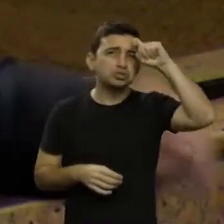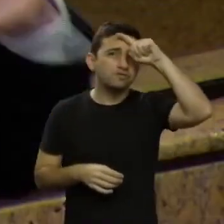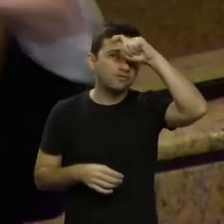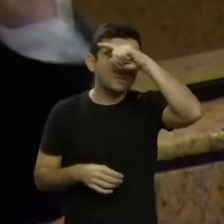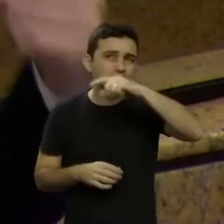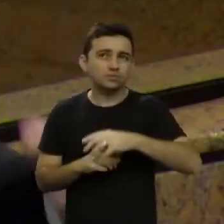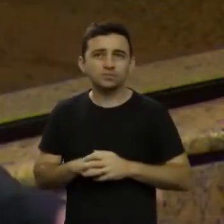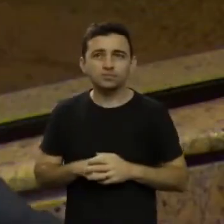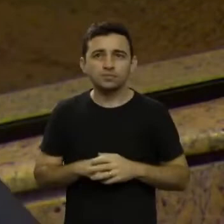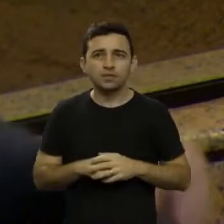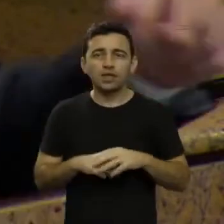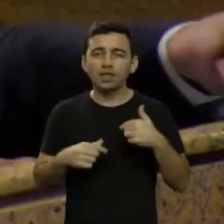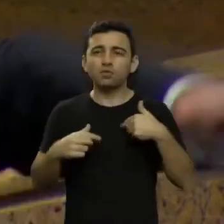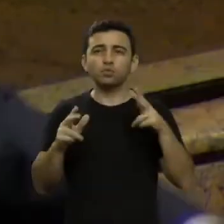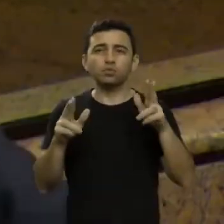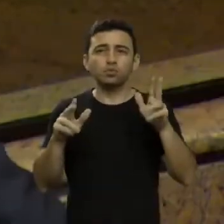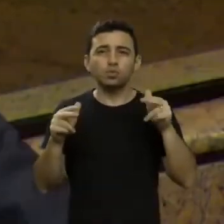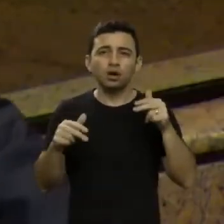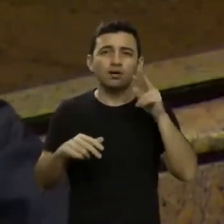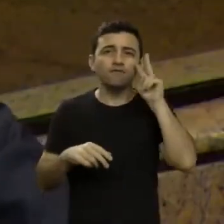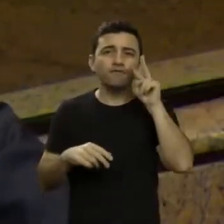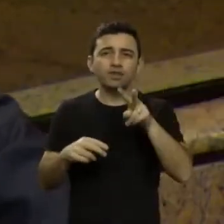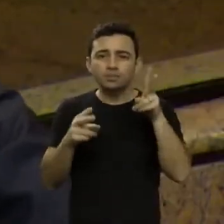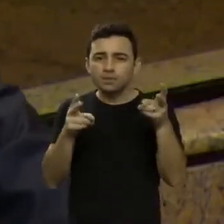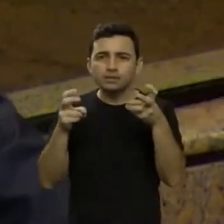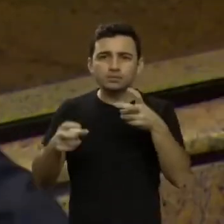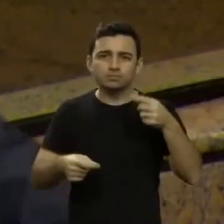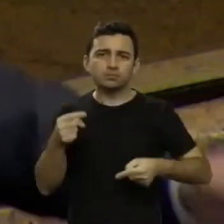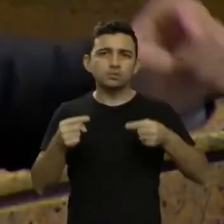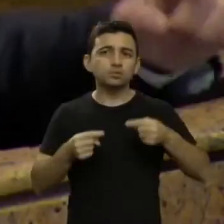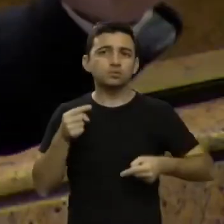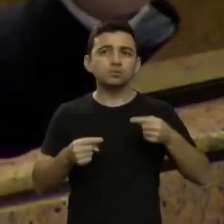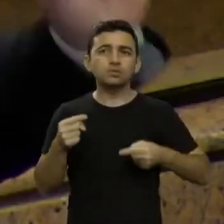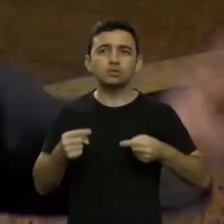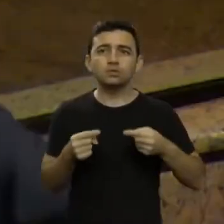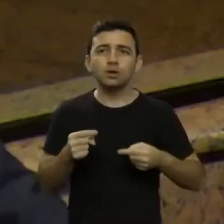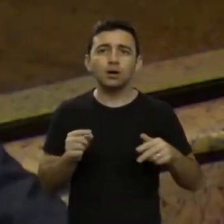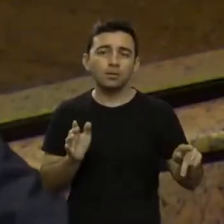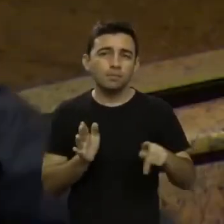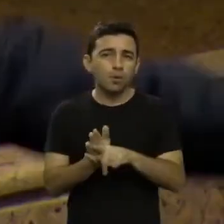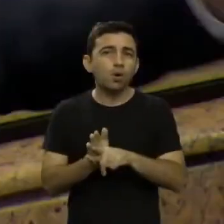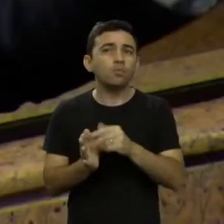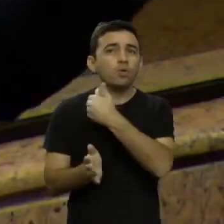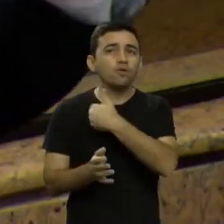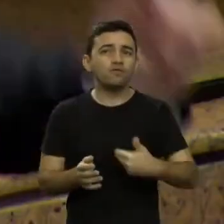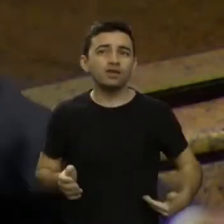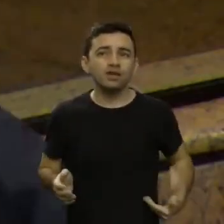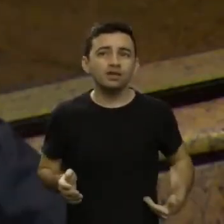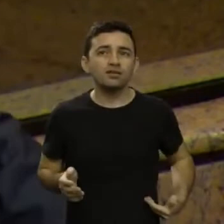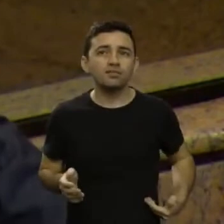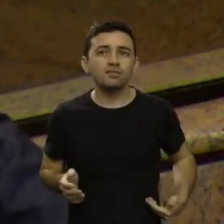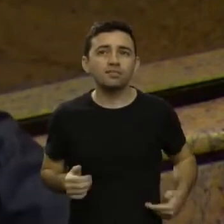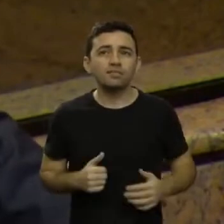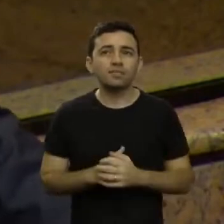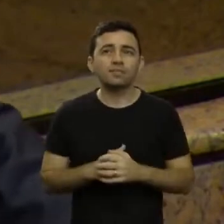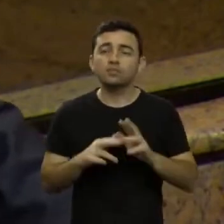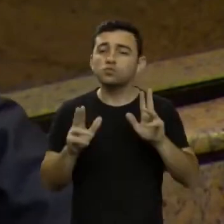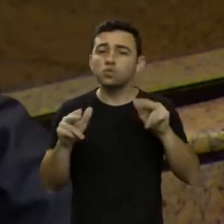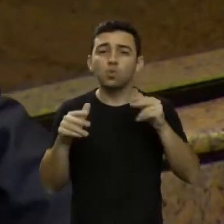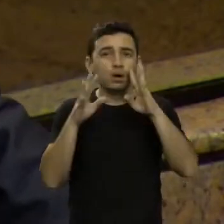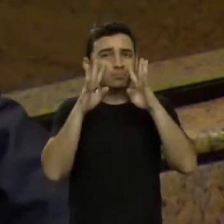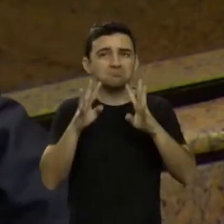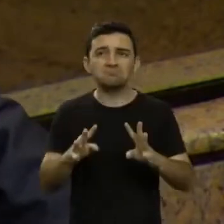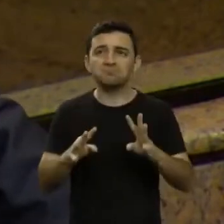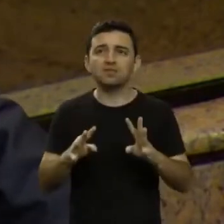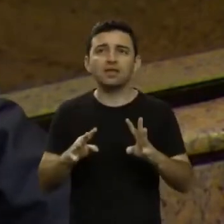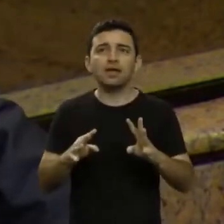dizer nunca, eu vi aqui uma discussão promovida pelo Estado, promovida pelo governo, cujo objetivo